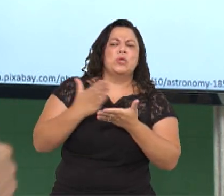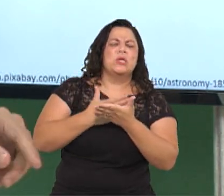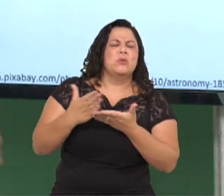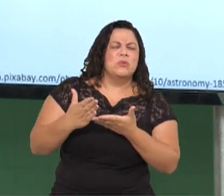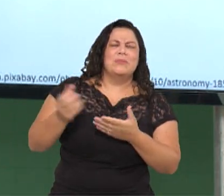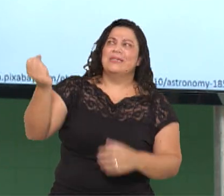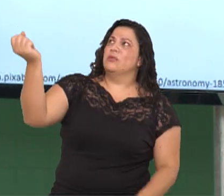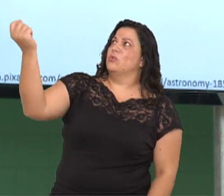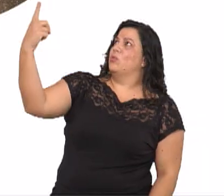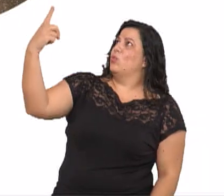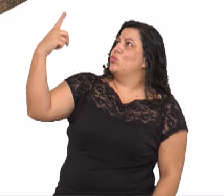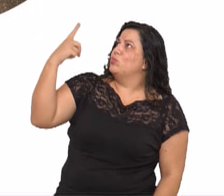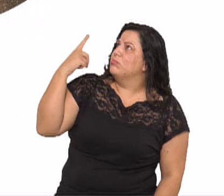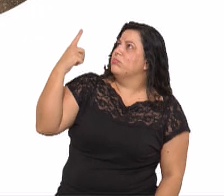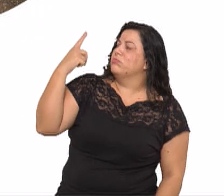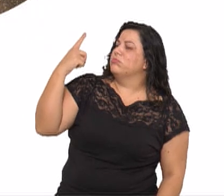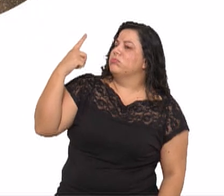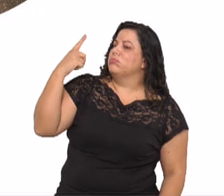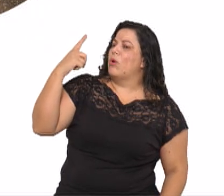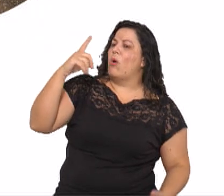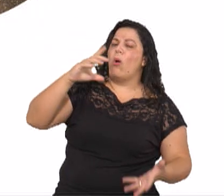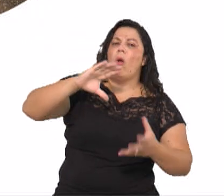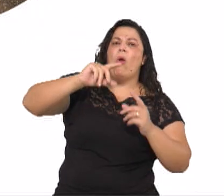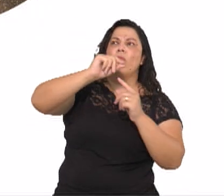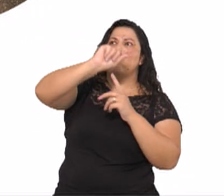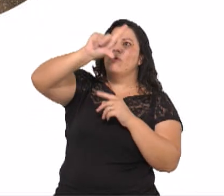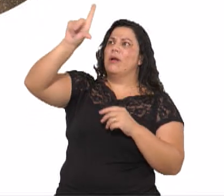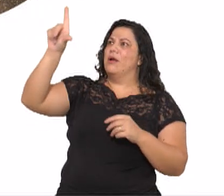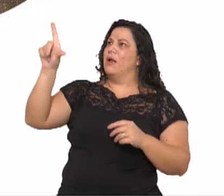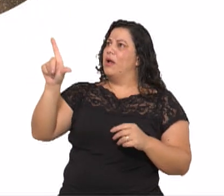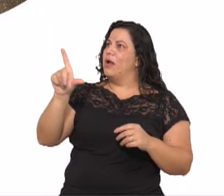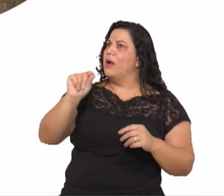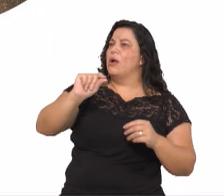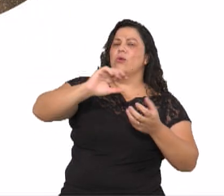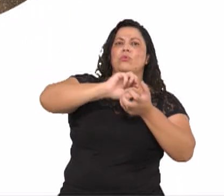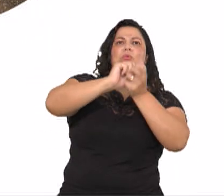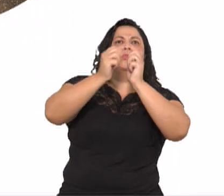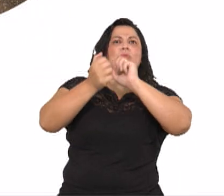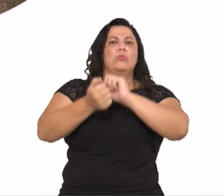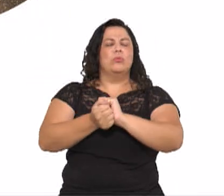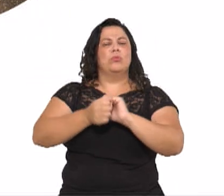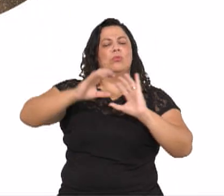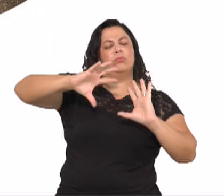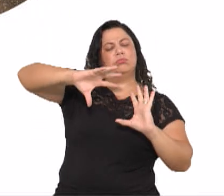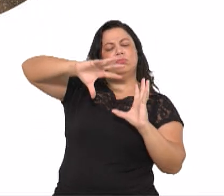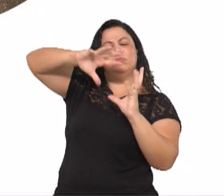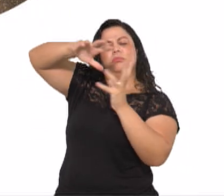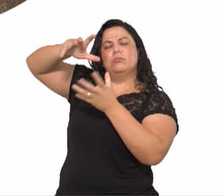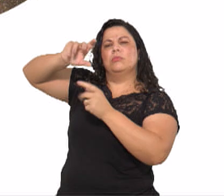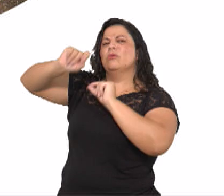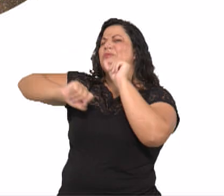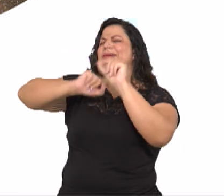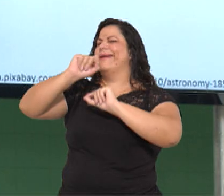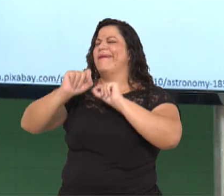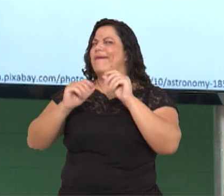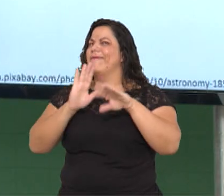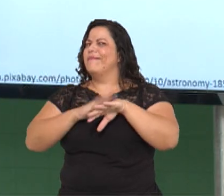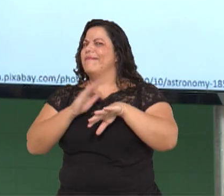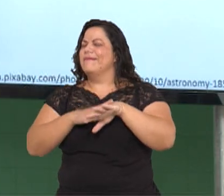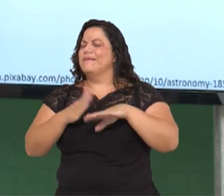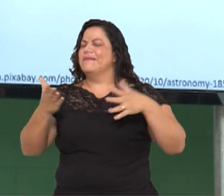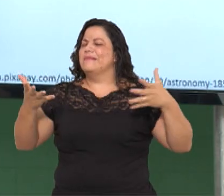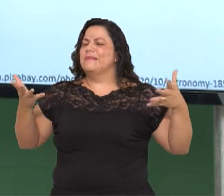Sol? A formação da Lua? A composição do universo, do que ele é feito? Então,